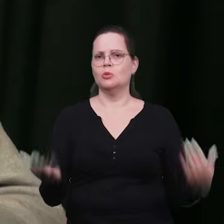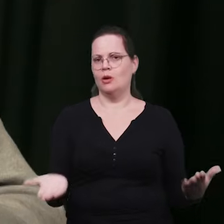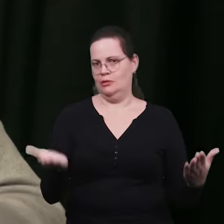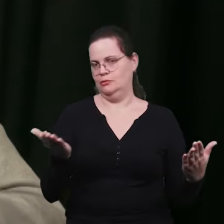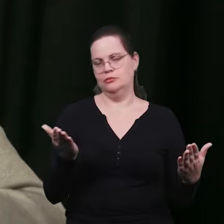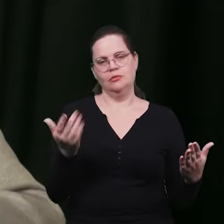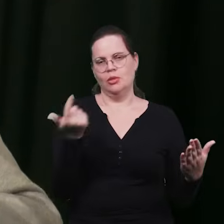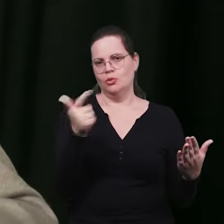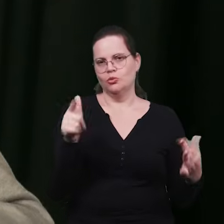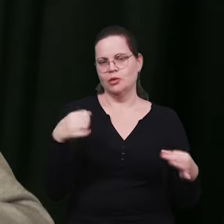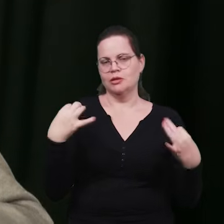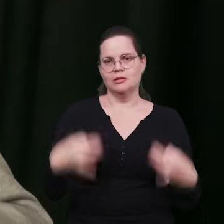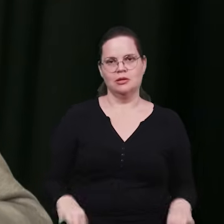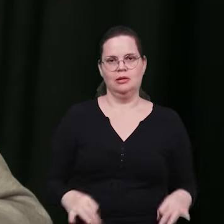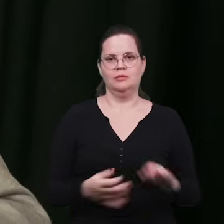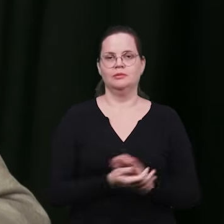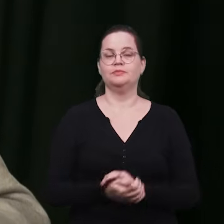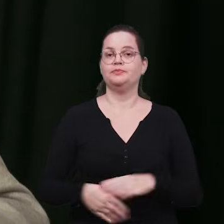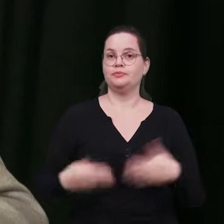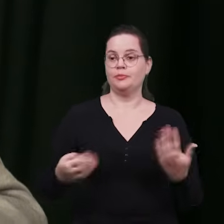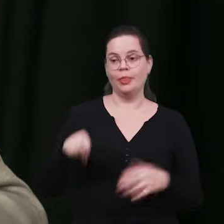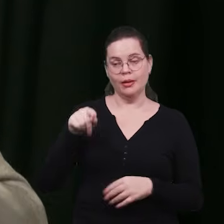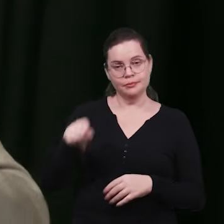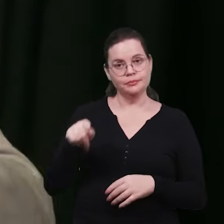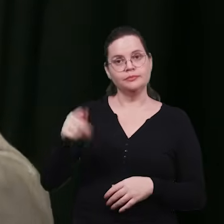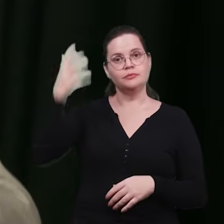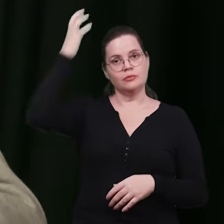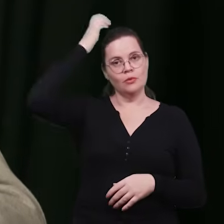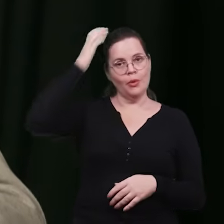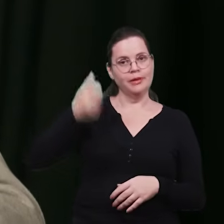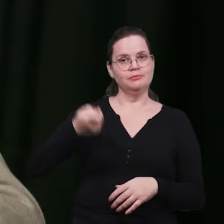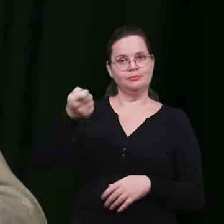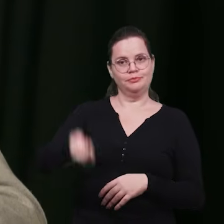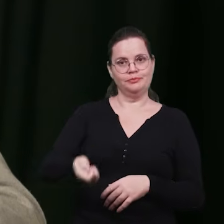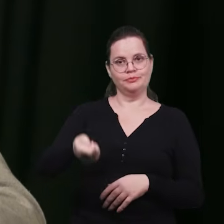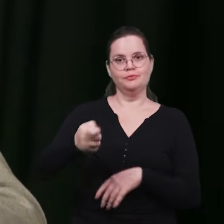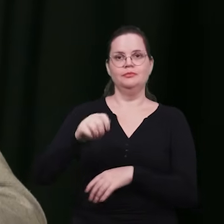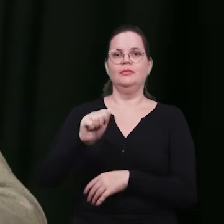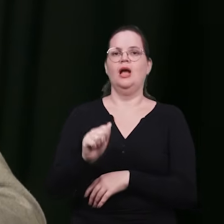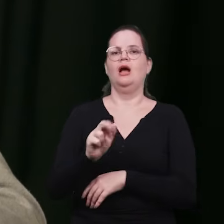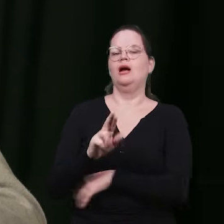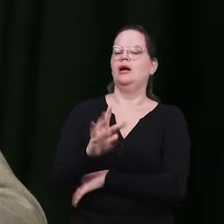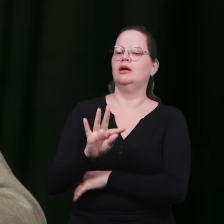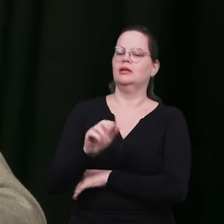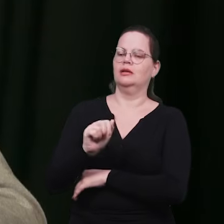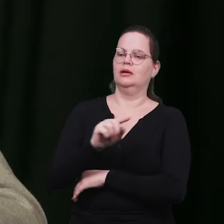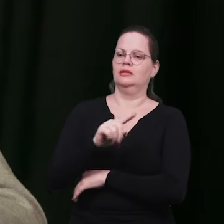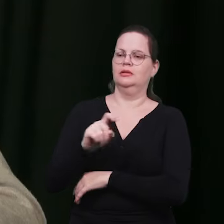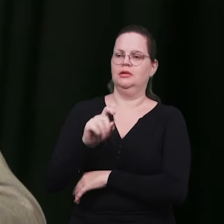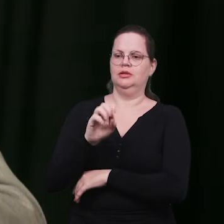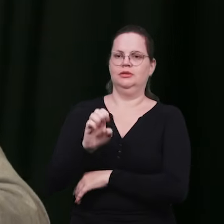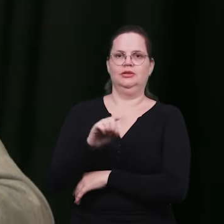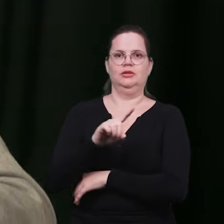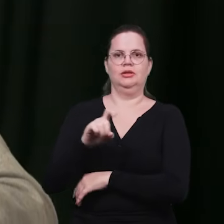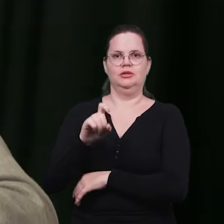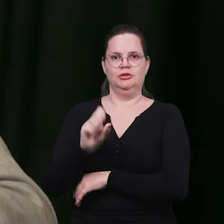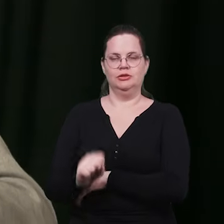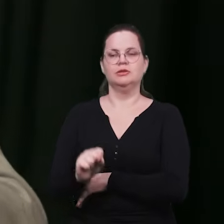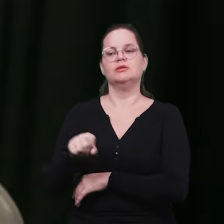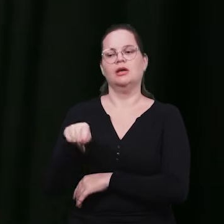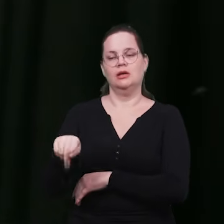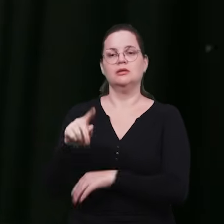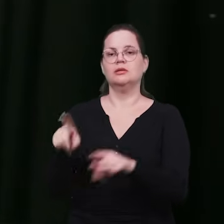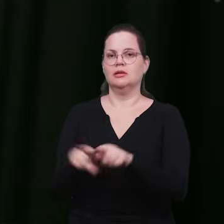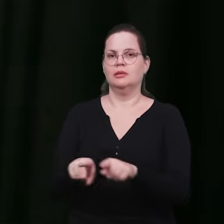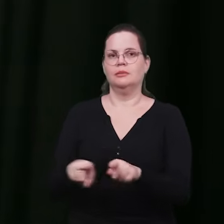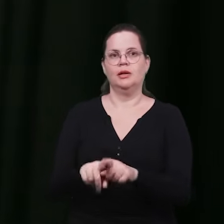bem, então, Artaxerxes, ele também... Agora, uma coisa muito importante que eu gostaria de mencionar